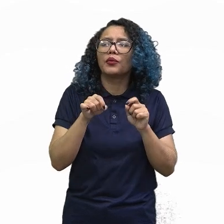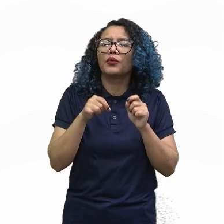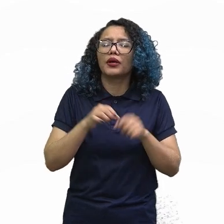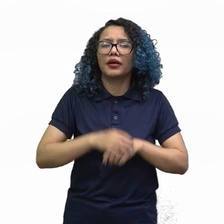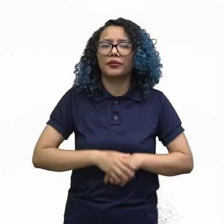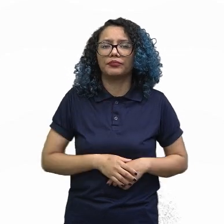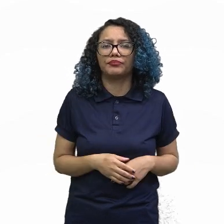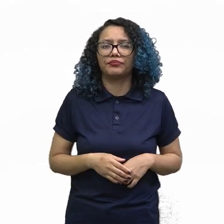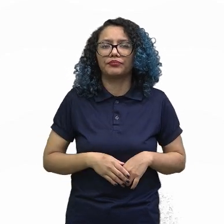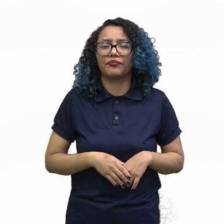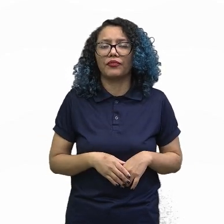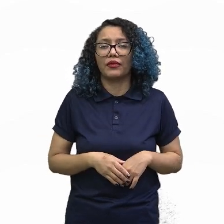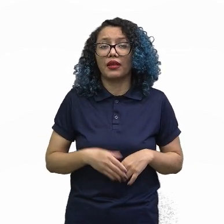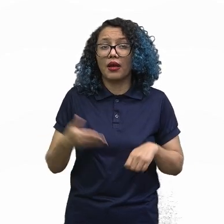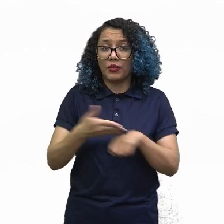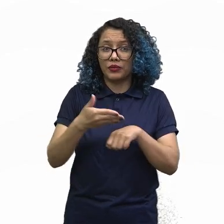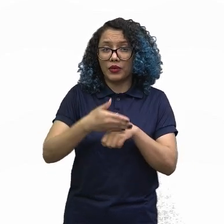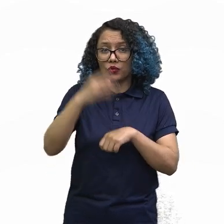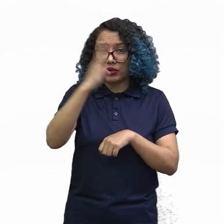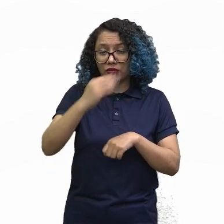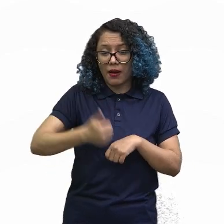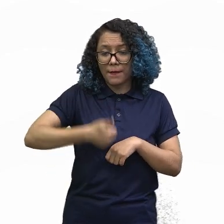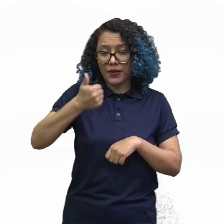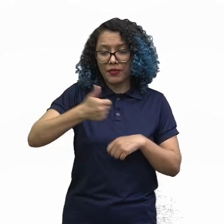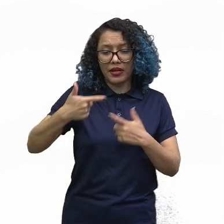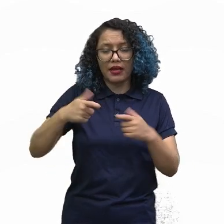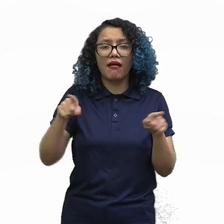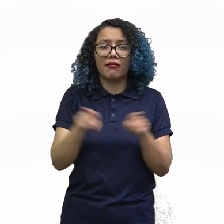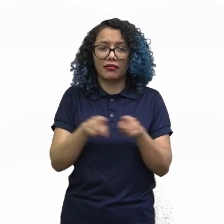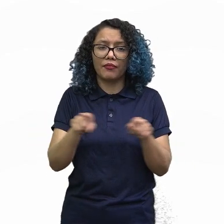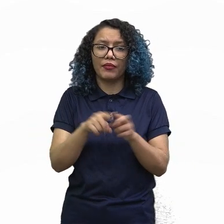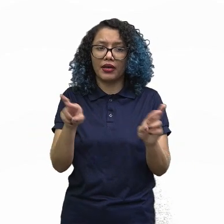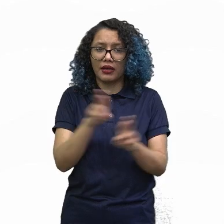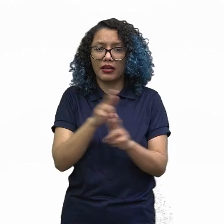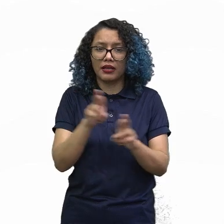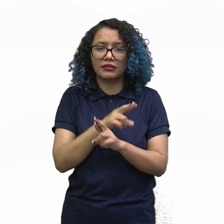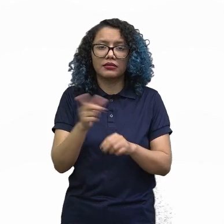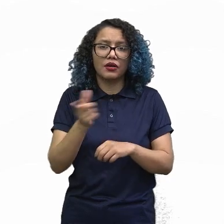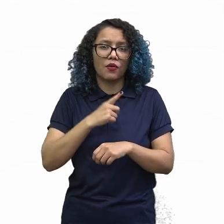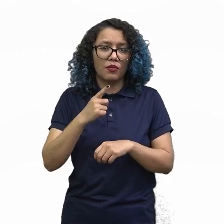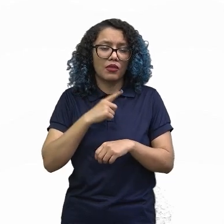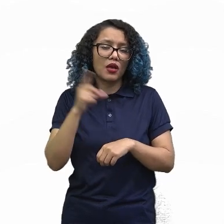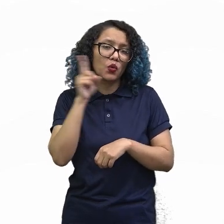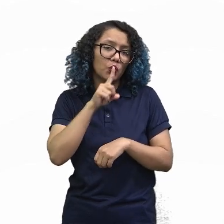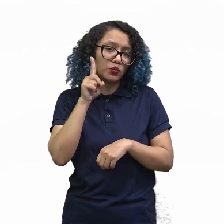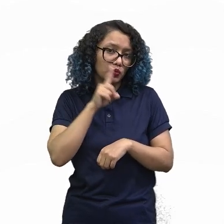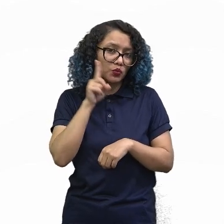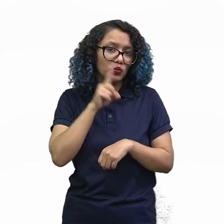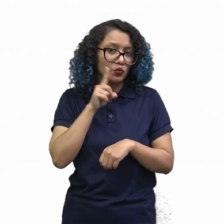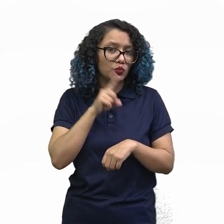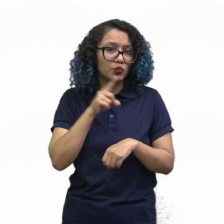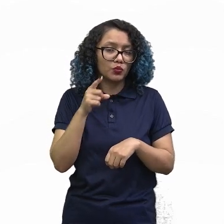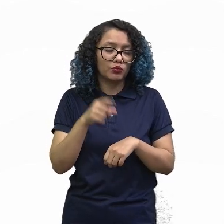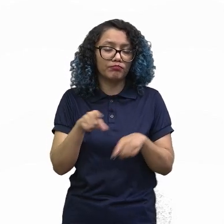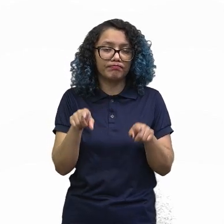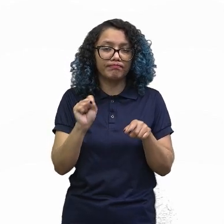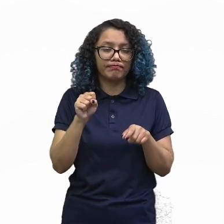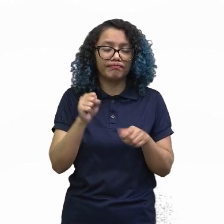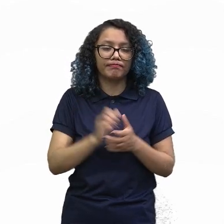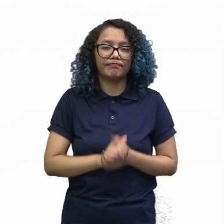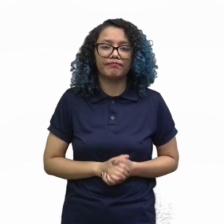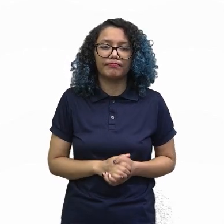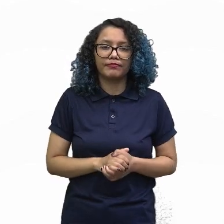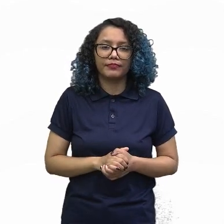do Brasil na Primeira Guerra também estava atrelada à participação dos Estados Unidos da América, tá?